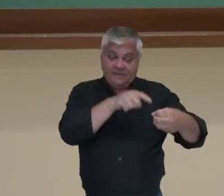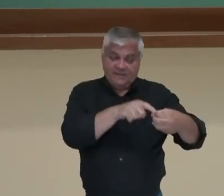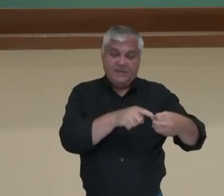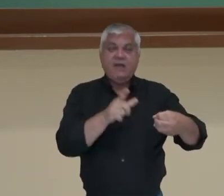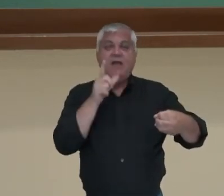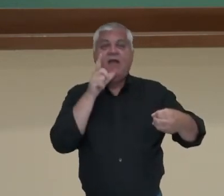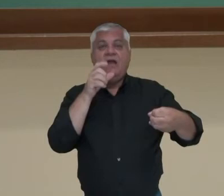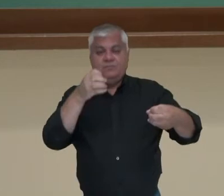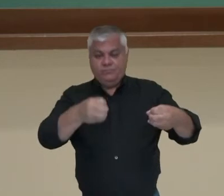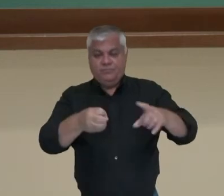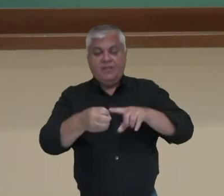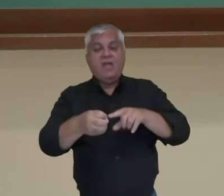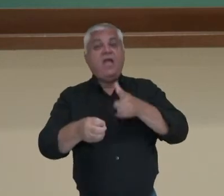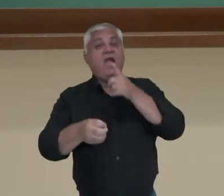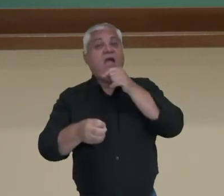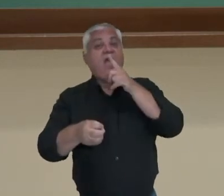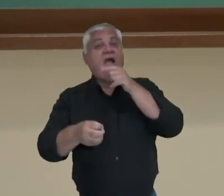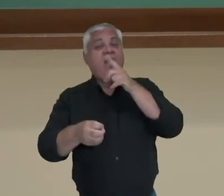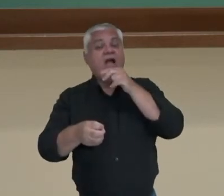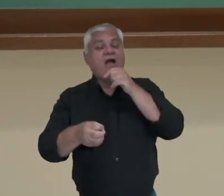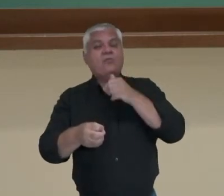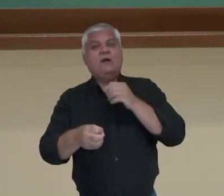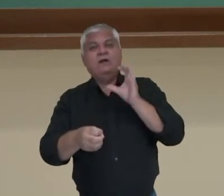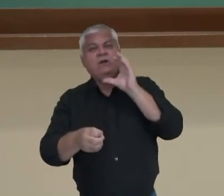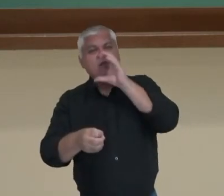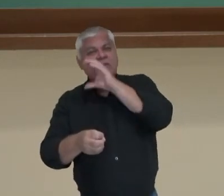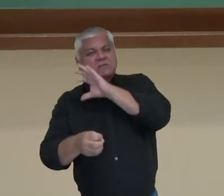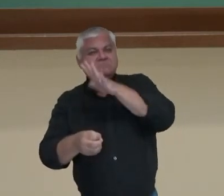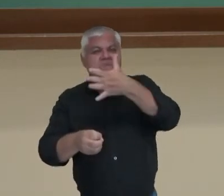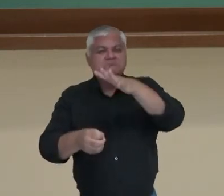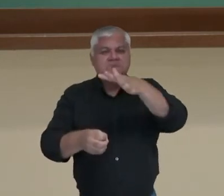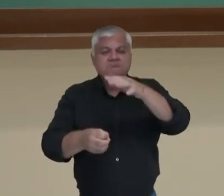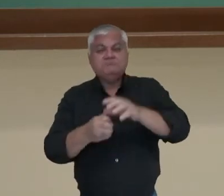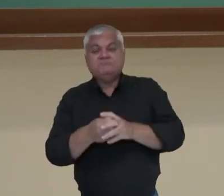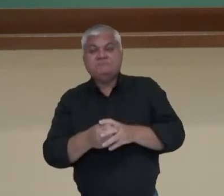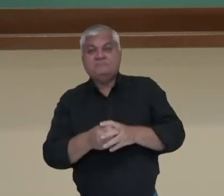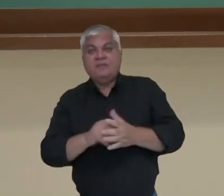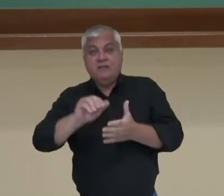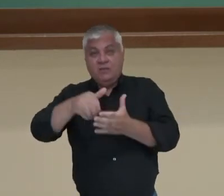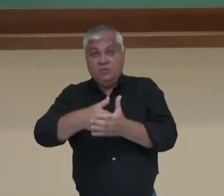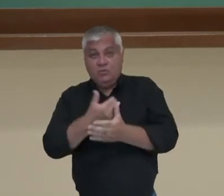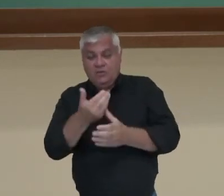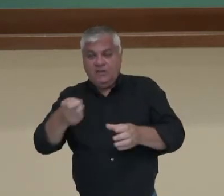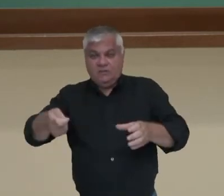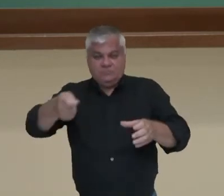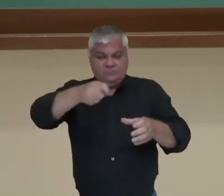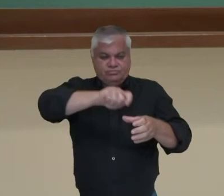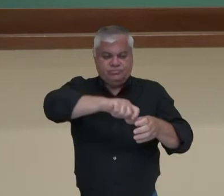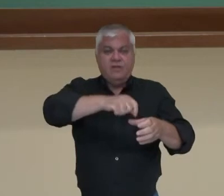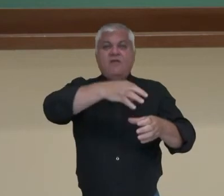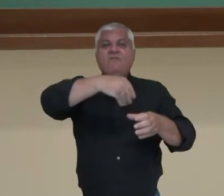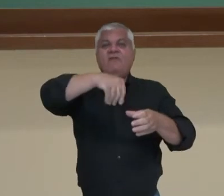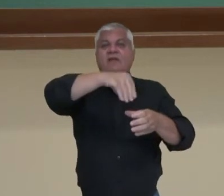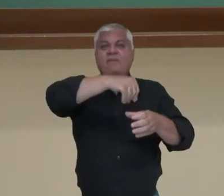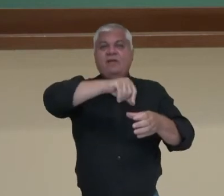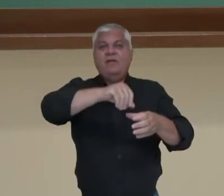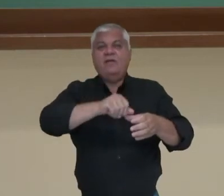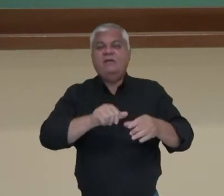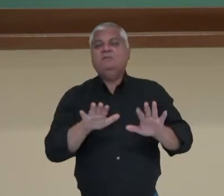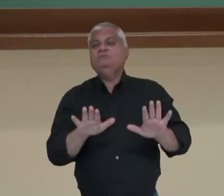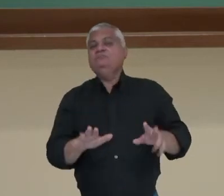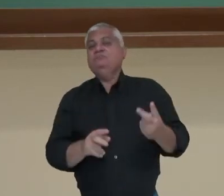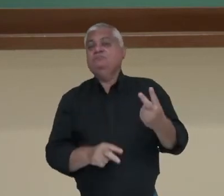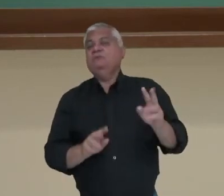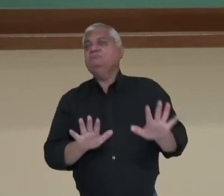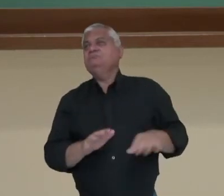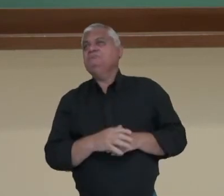No primeiro coloca água fria, no segundo coloca água morna, uma colher de sopa de açúcar e o fermento biológico. Deixe os copos em repouso